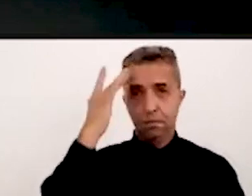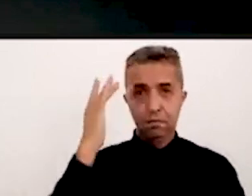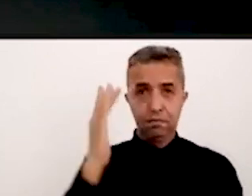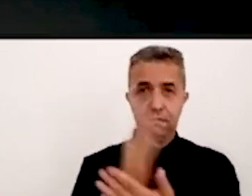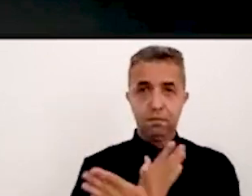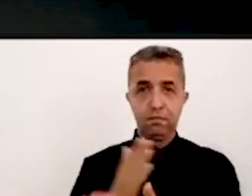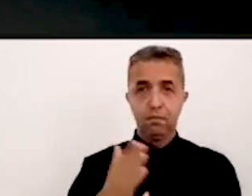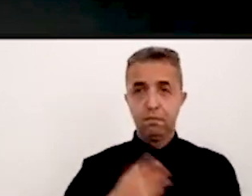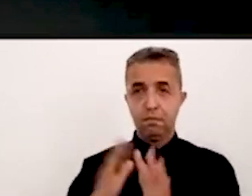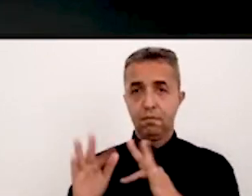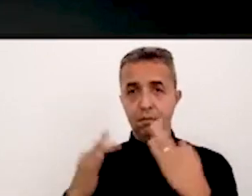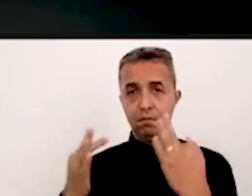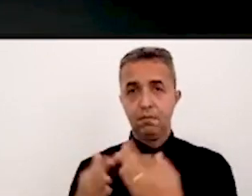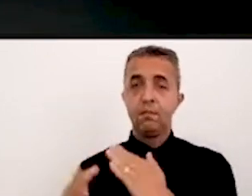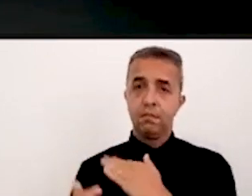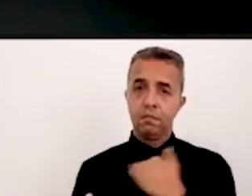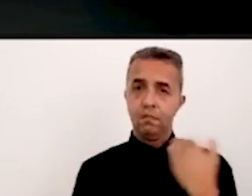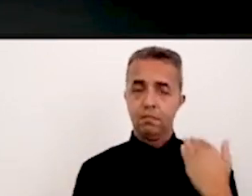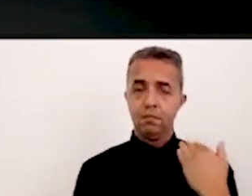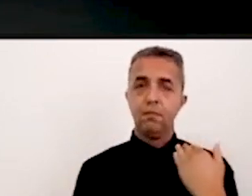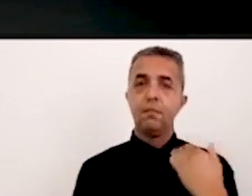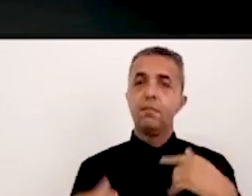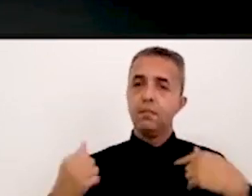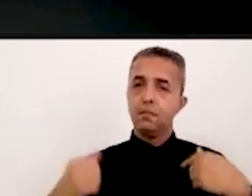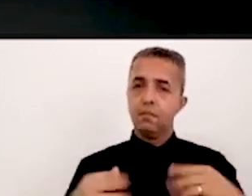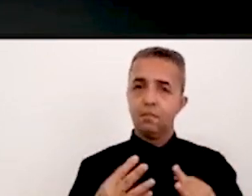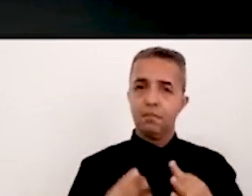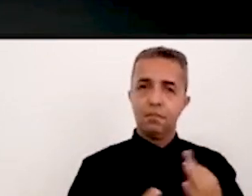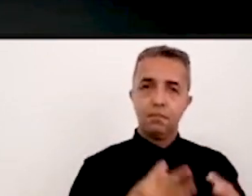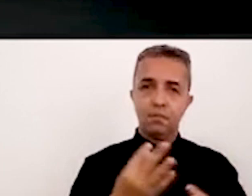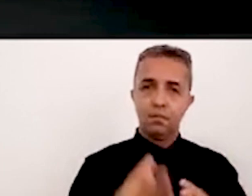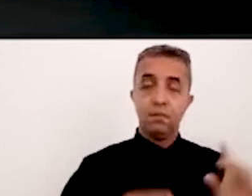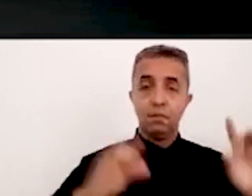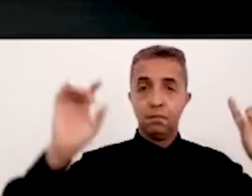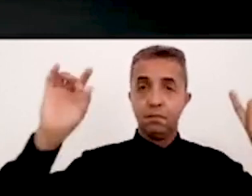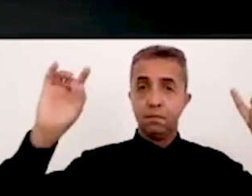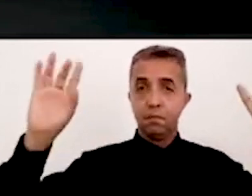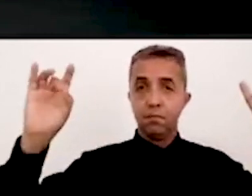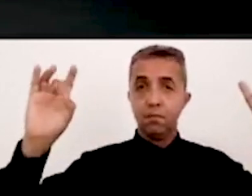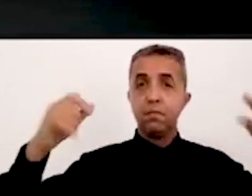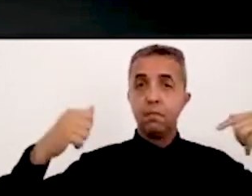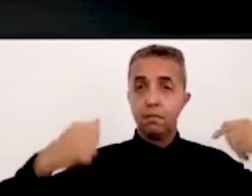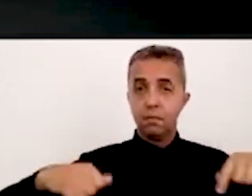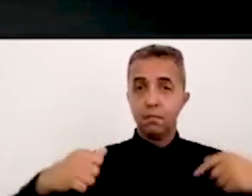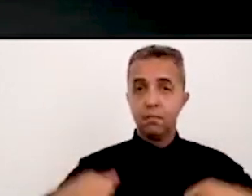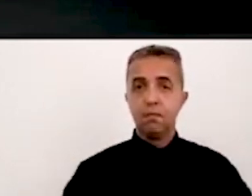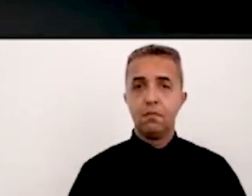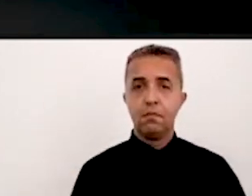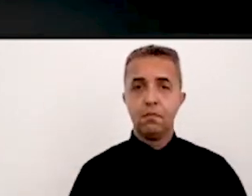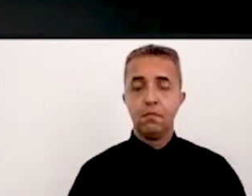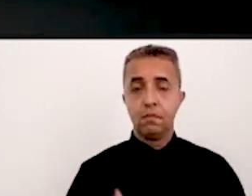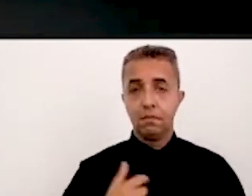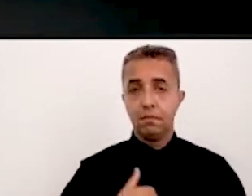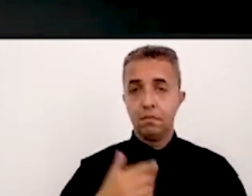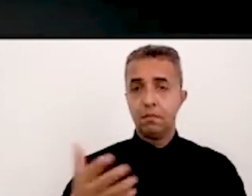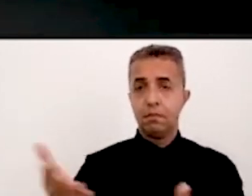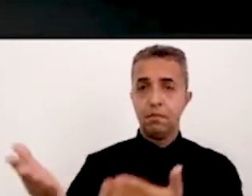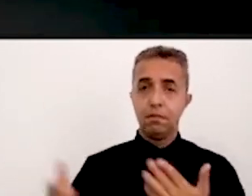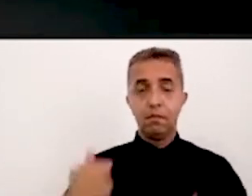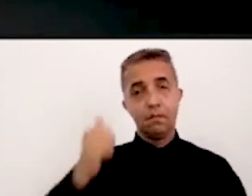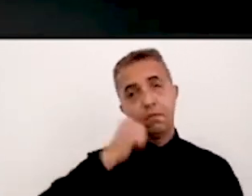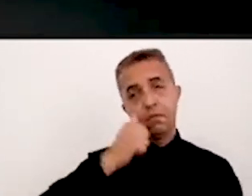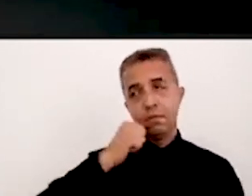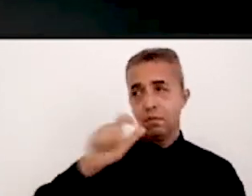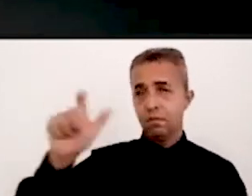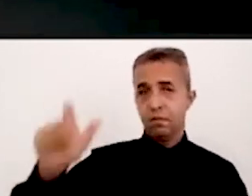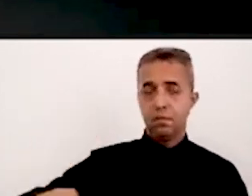muito agressiva, precisa de um tratamento especial, né? E eu convidei a dona Maria para uma oportunidade